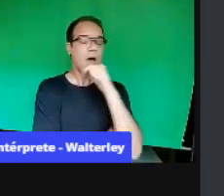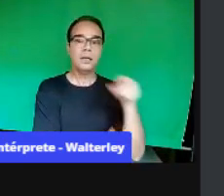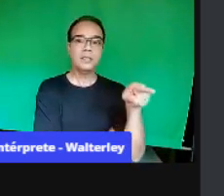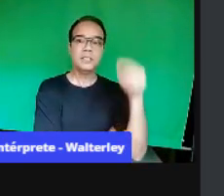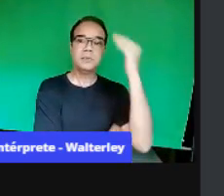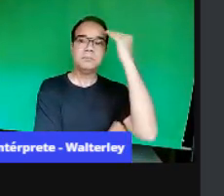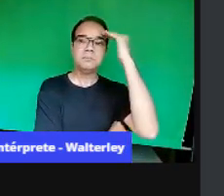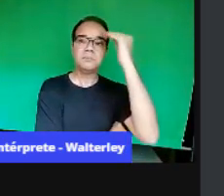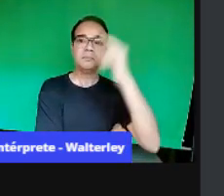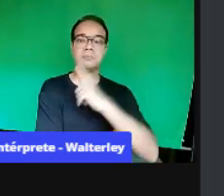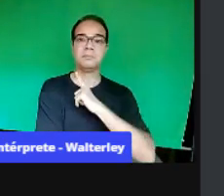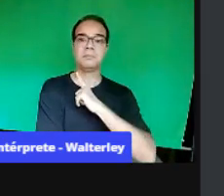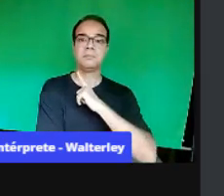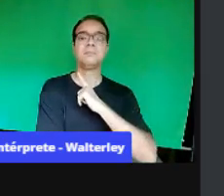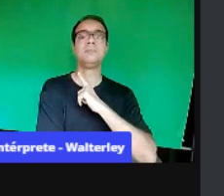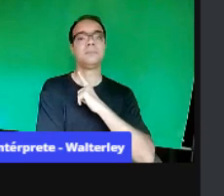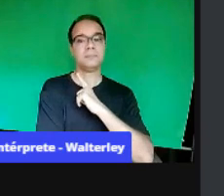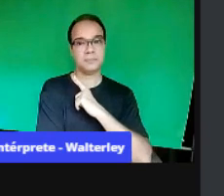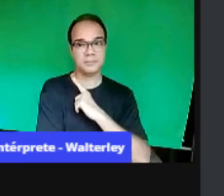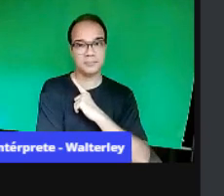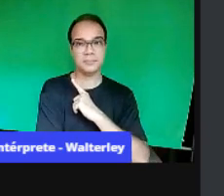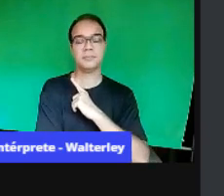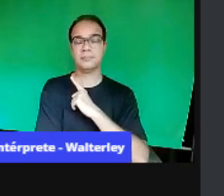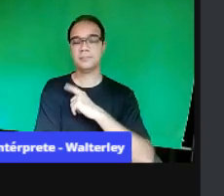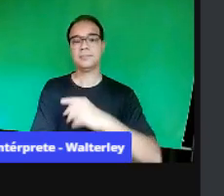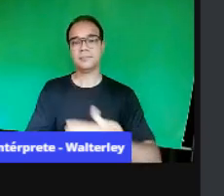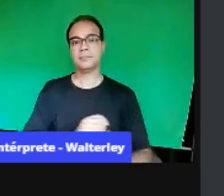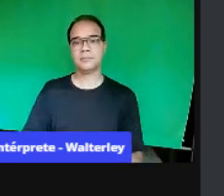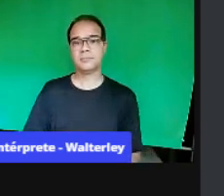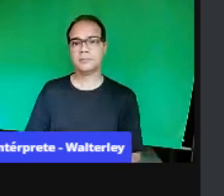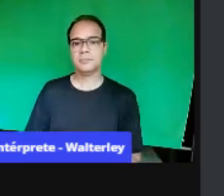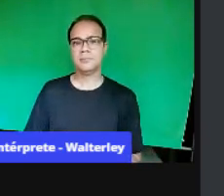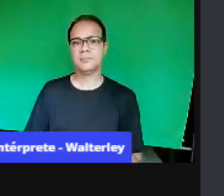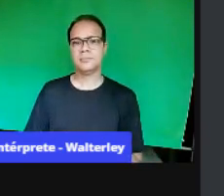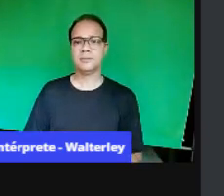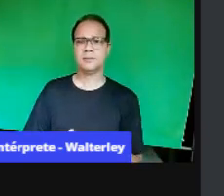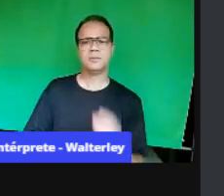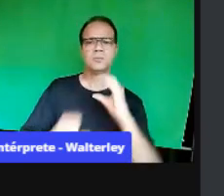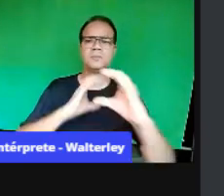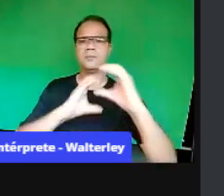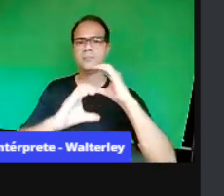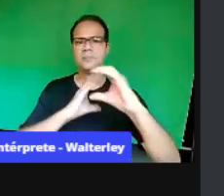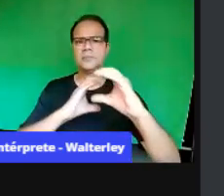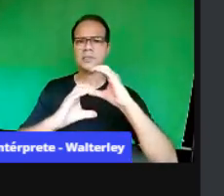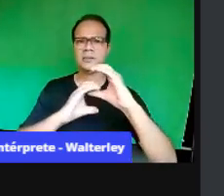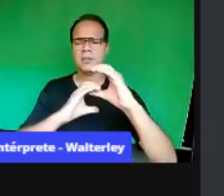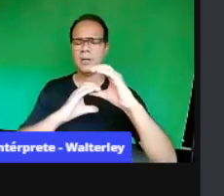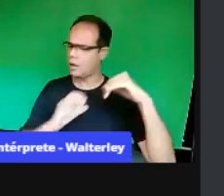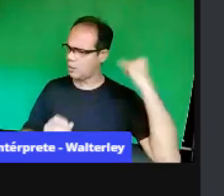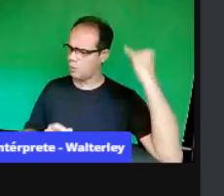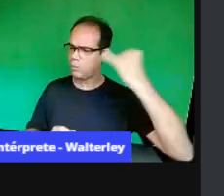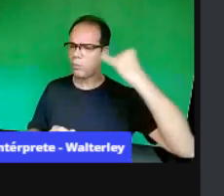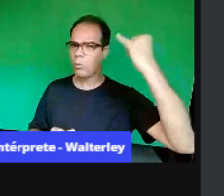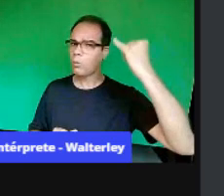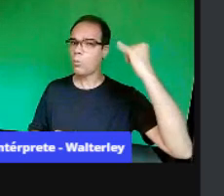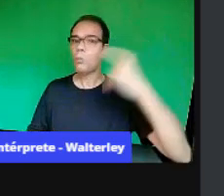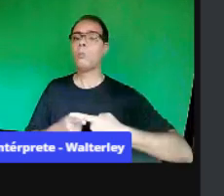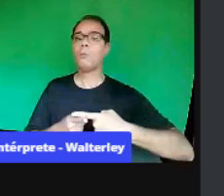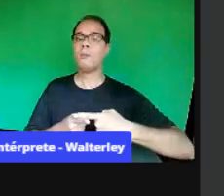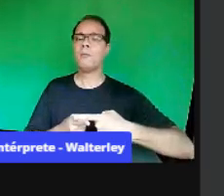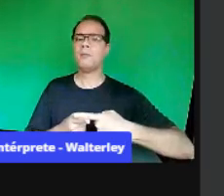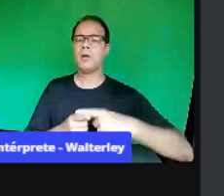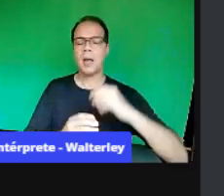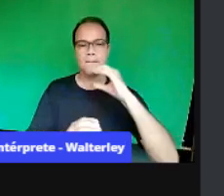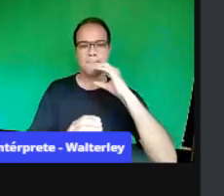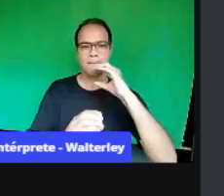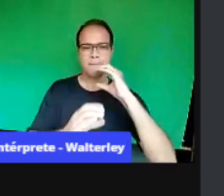ausência, né, Mari, dessa questão da linguagem, né, dessa comunicação, ela afeta muito a questão da aprendizagem.